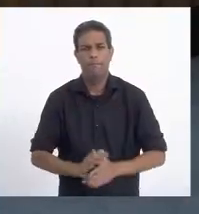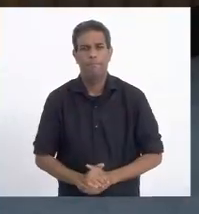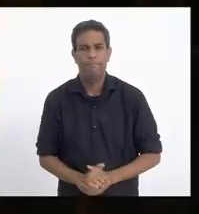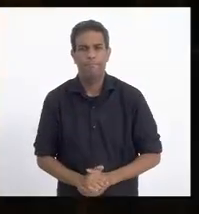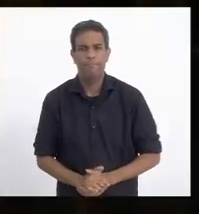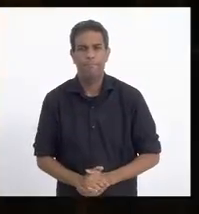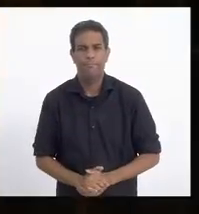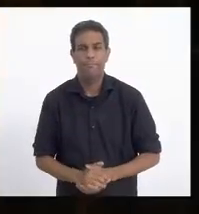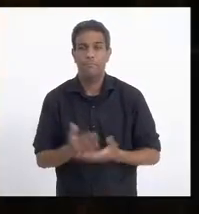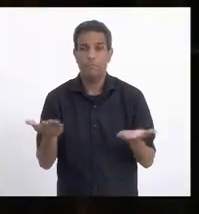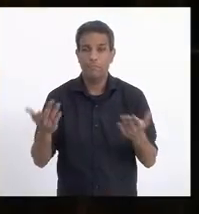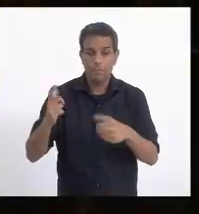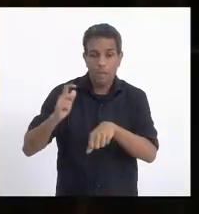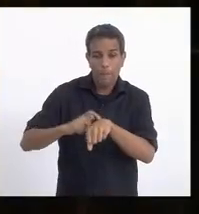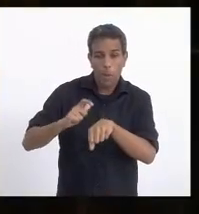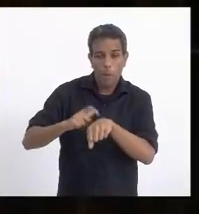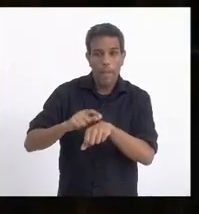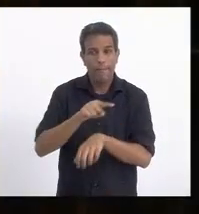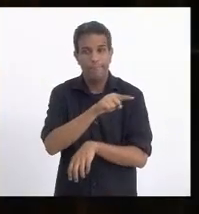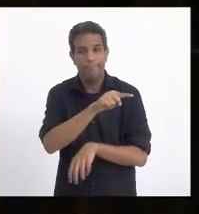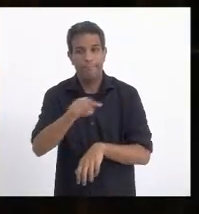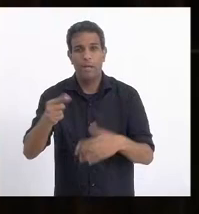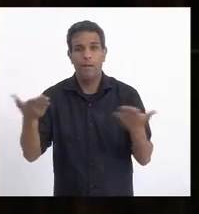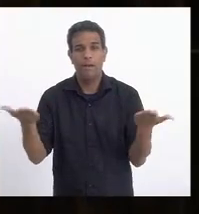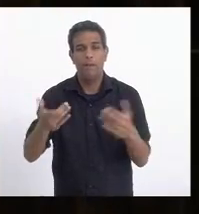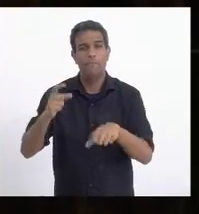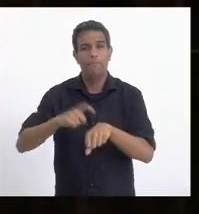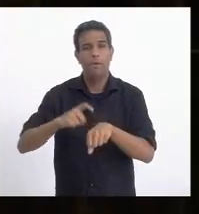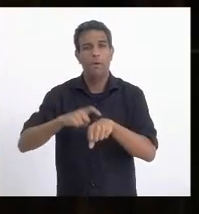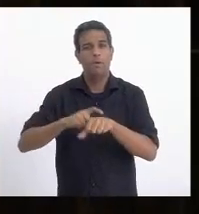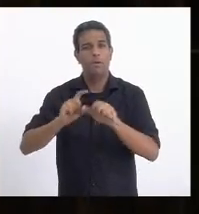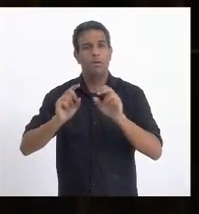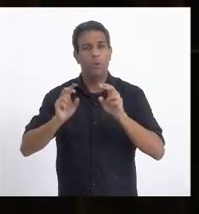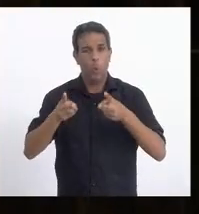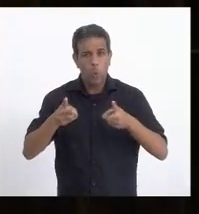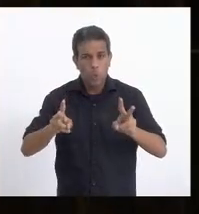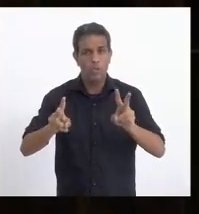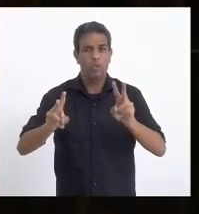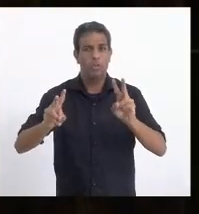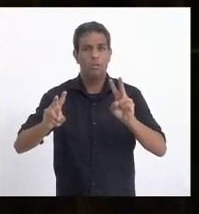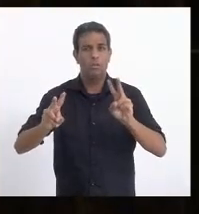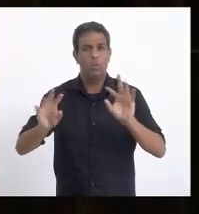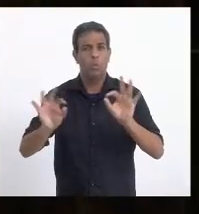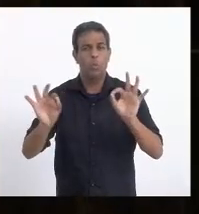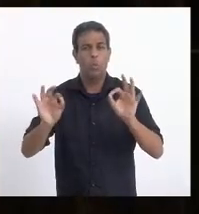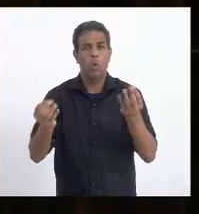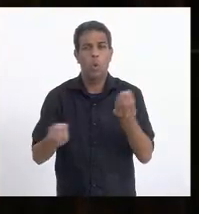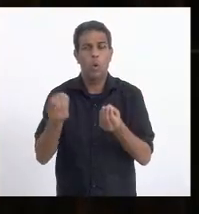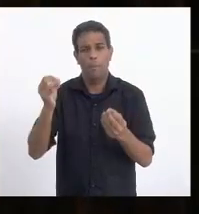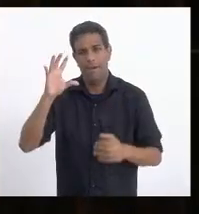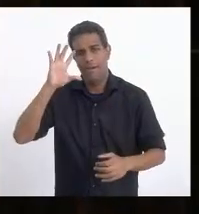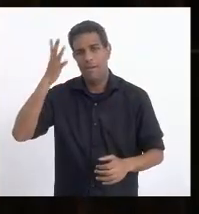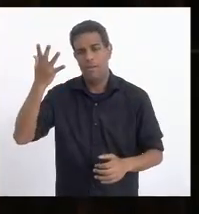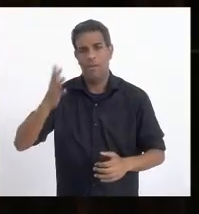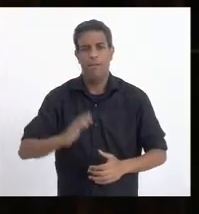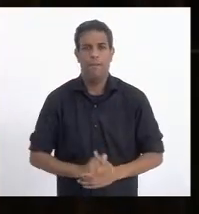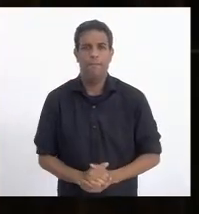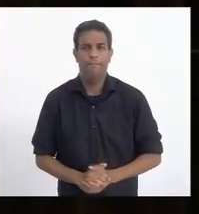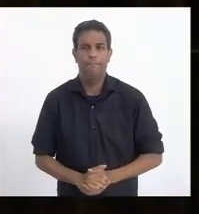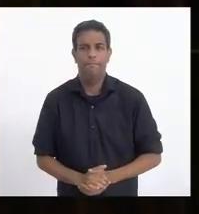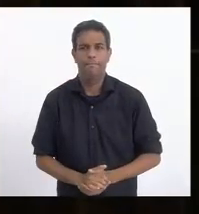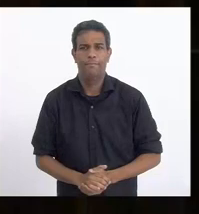e essa situação agora não está resolvida é porque